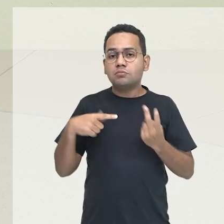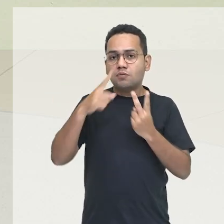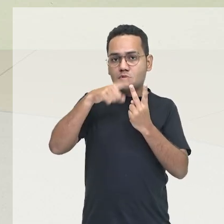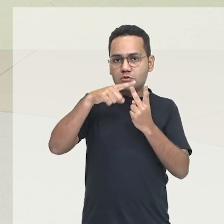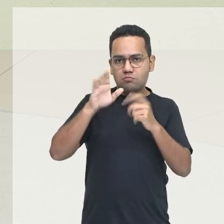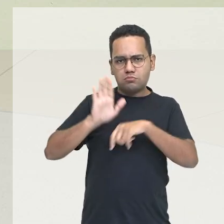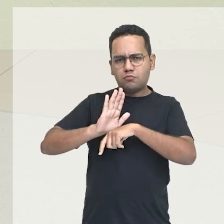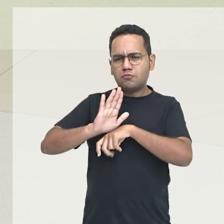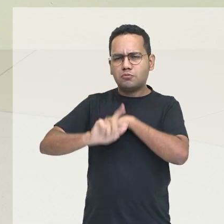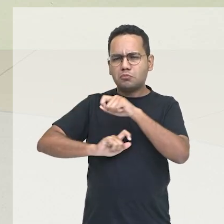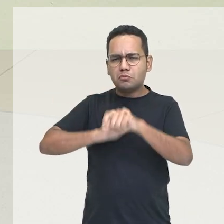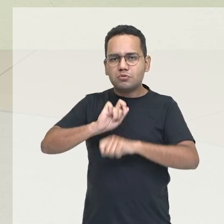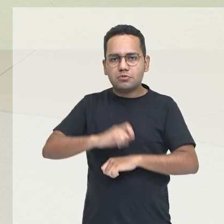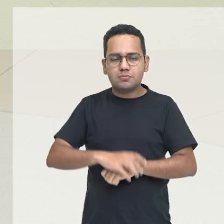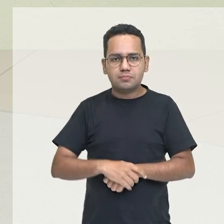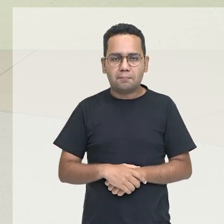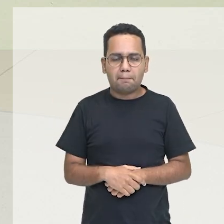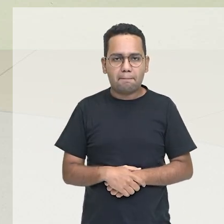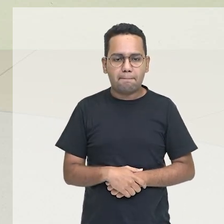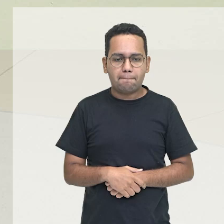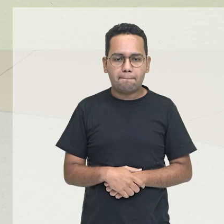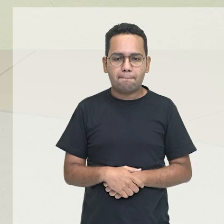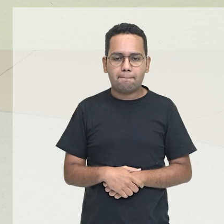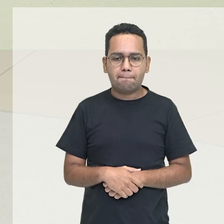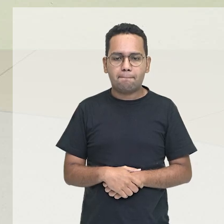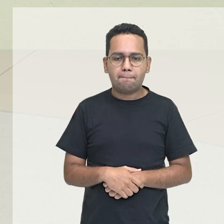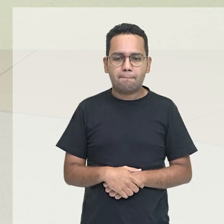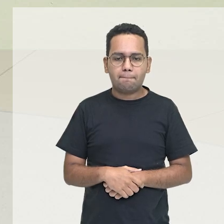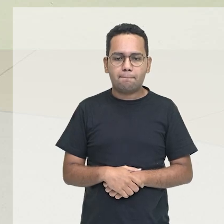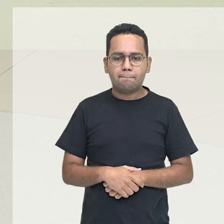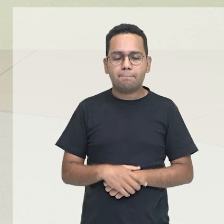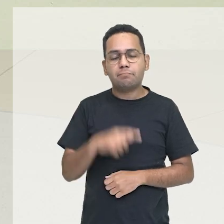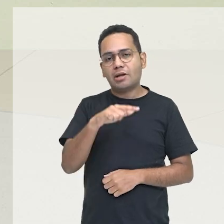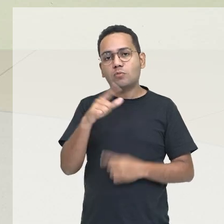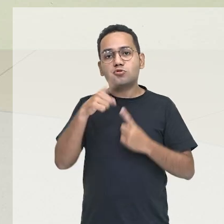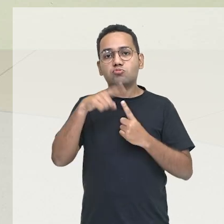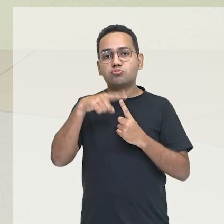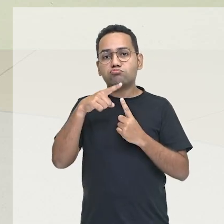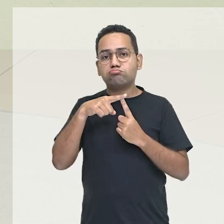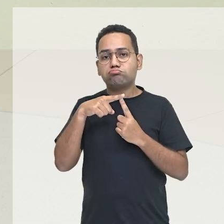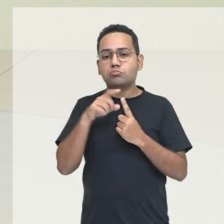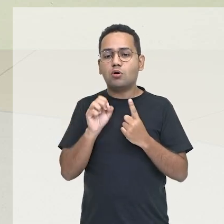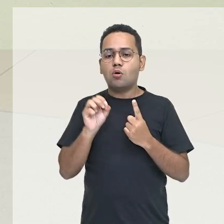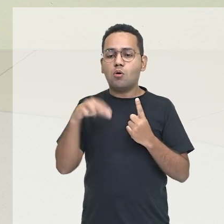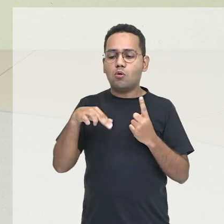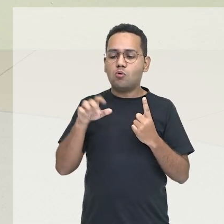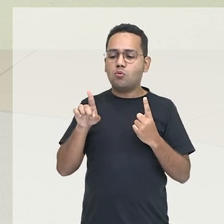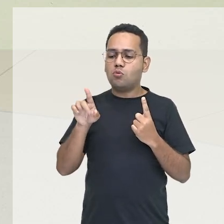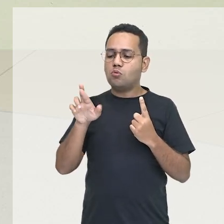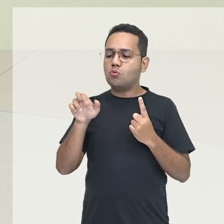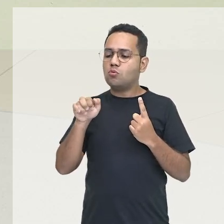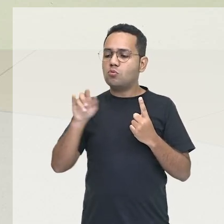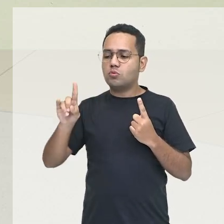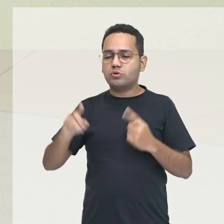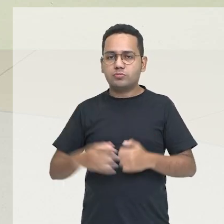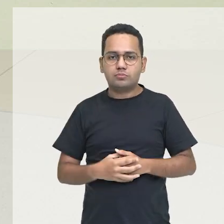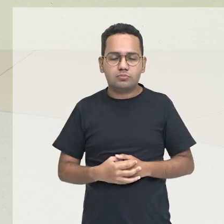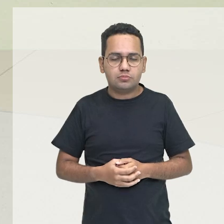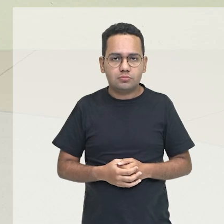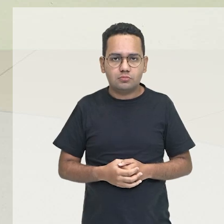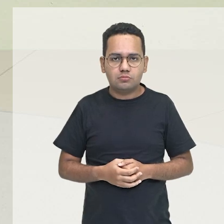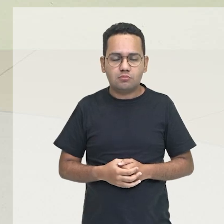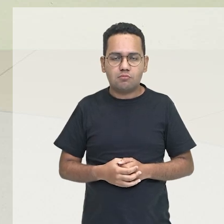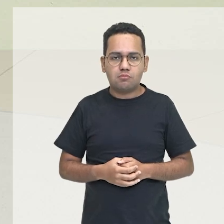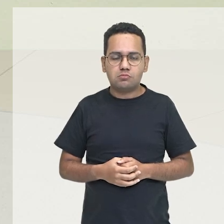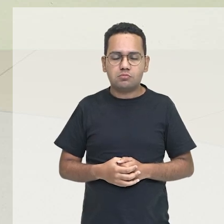vídeo, falando aí sobre os chamados on-grid, ou seja, no entanto, essa corrente de energia